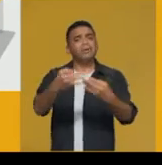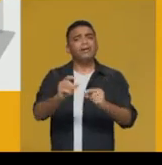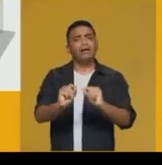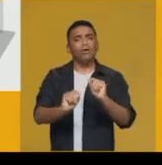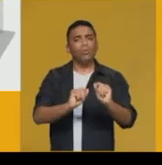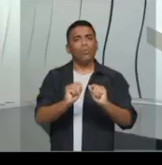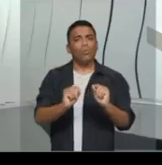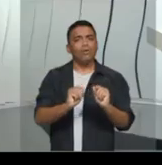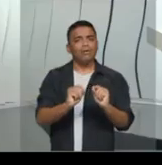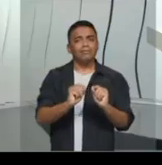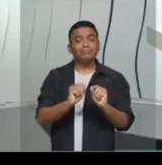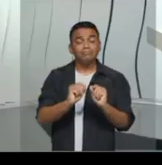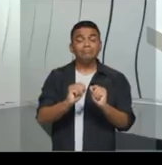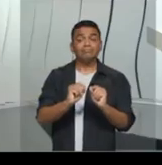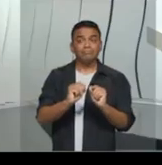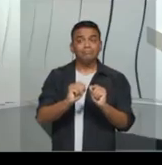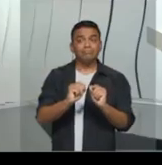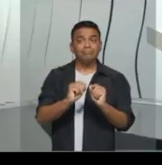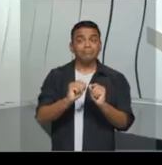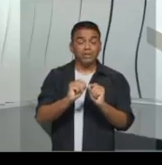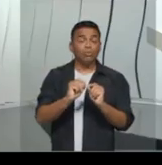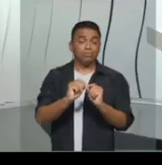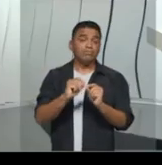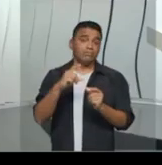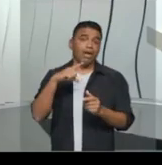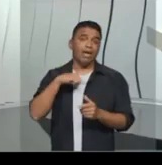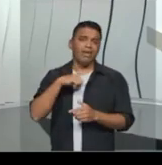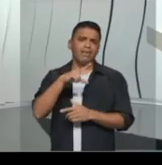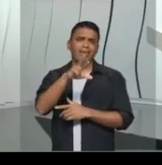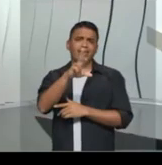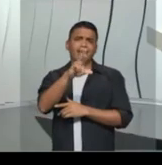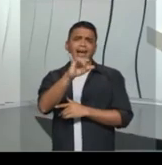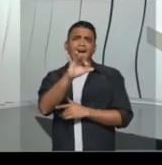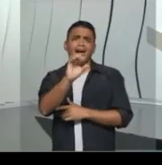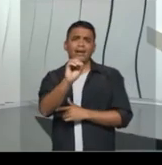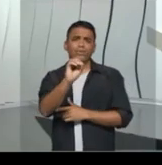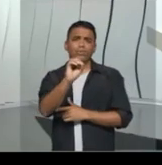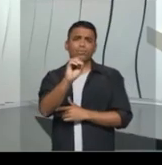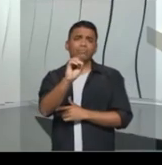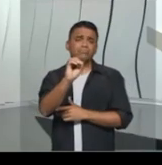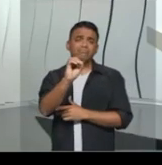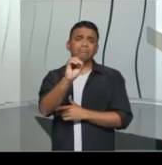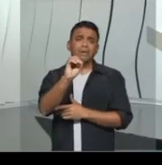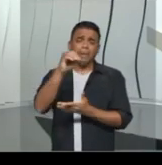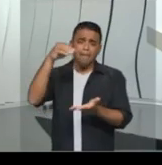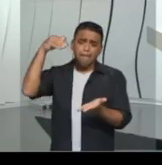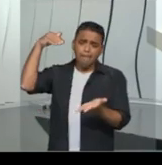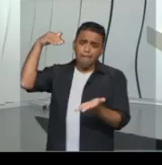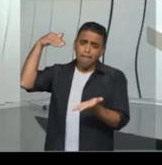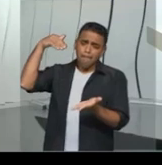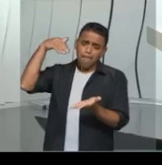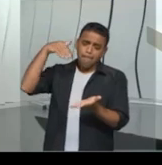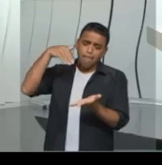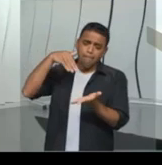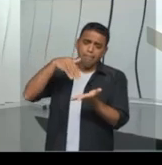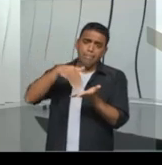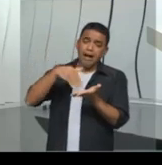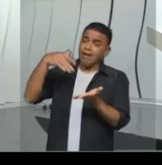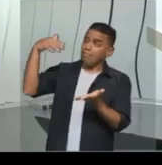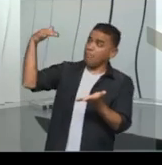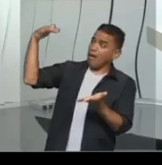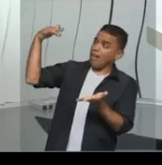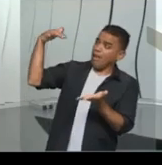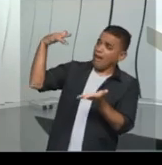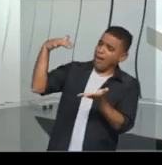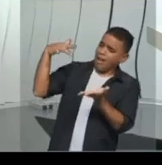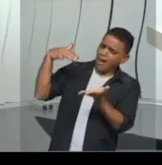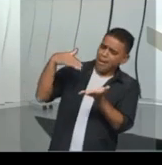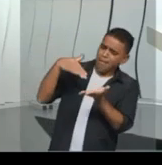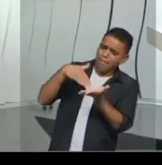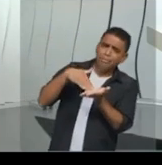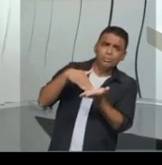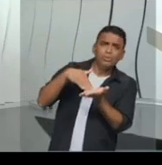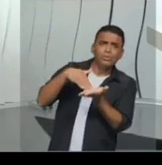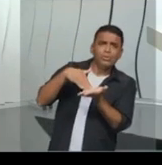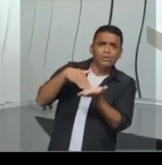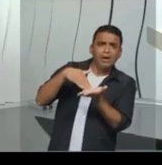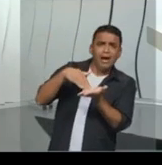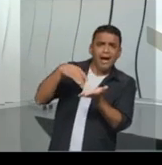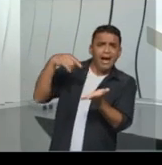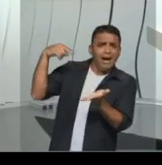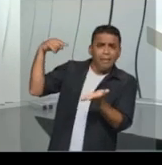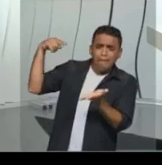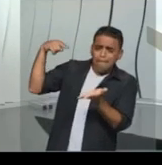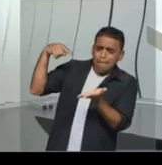nós teremos um raio, por exemplo, que incide sobre uma superfície plana. Esse raio, assim que ele